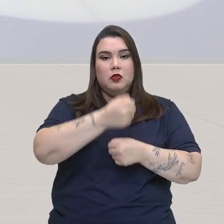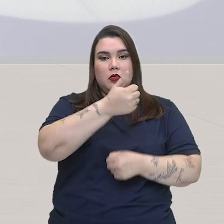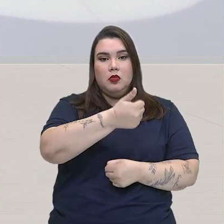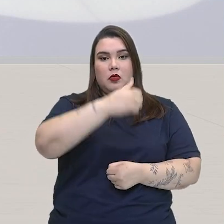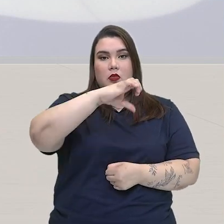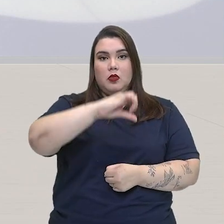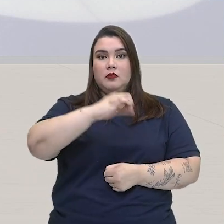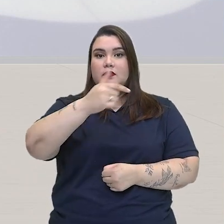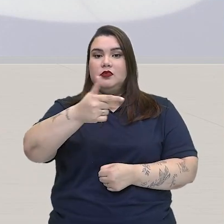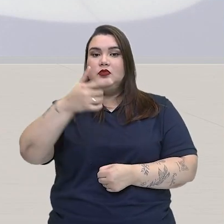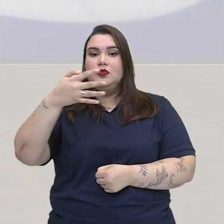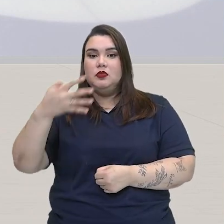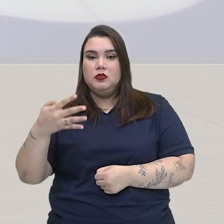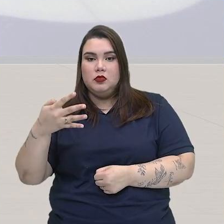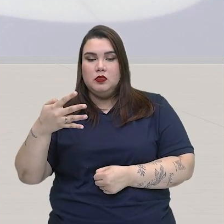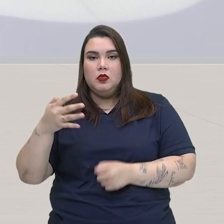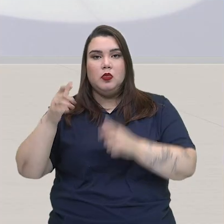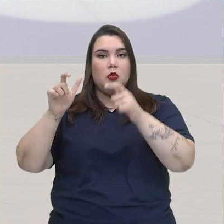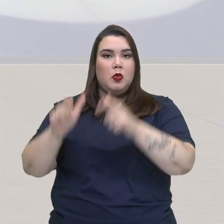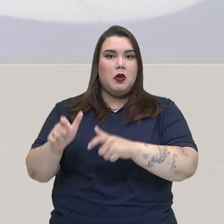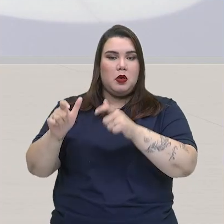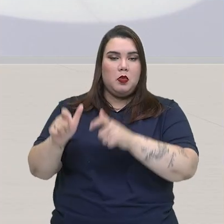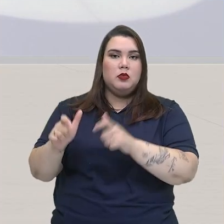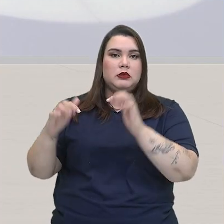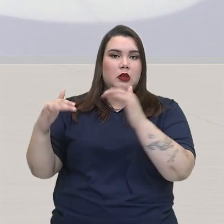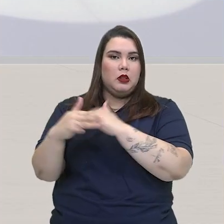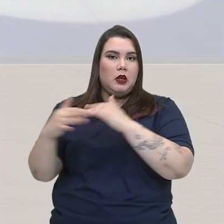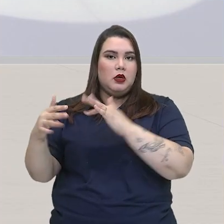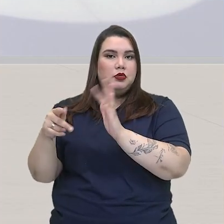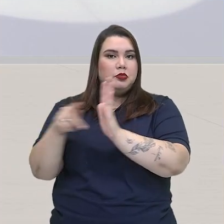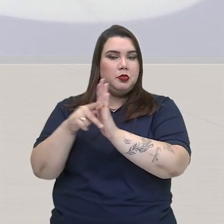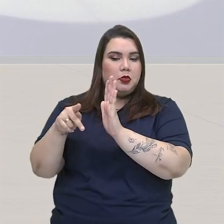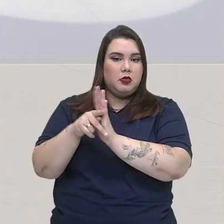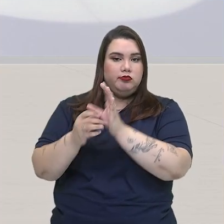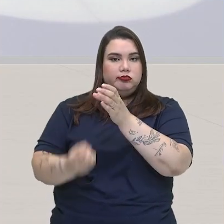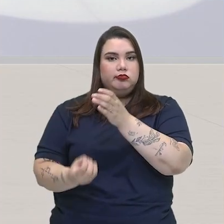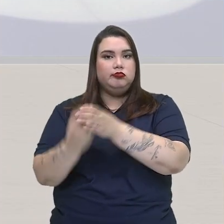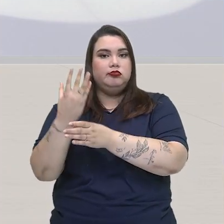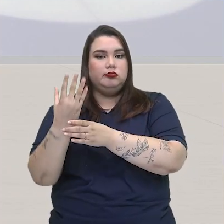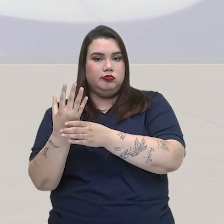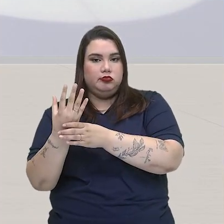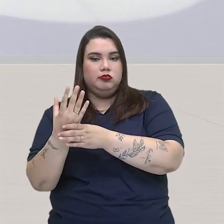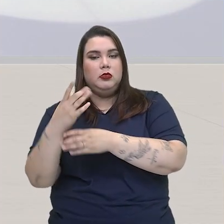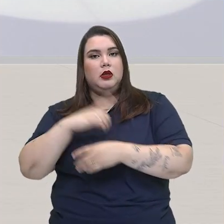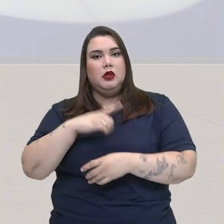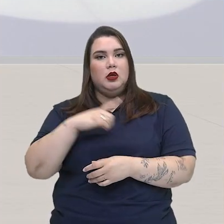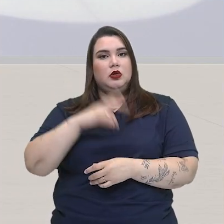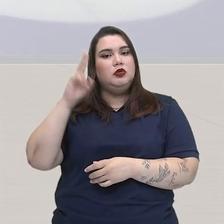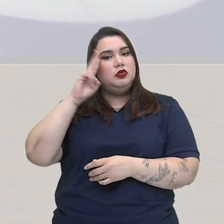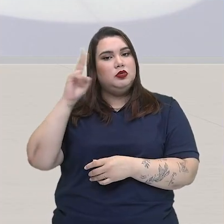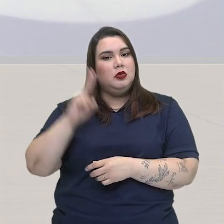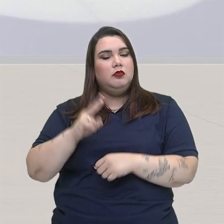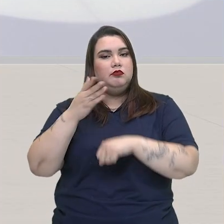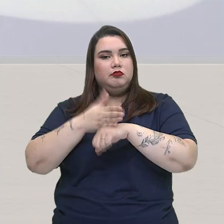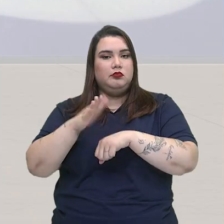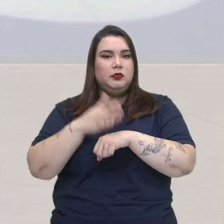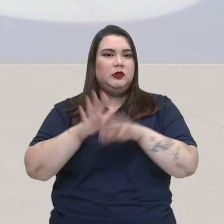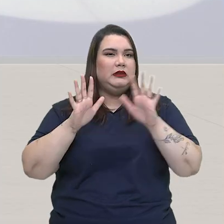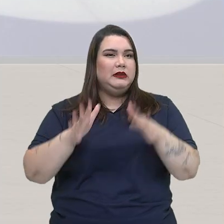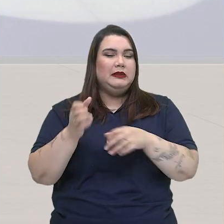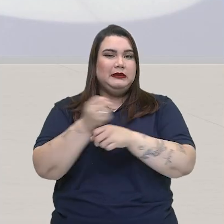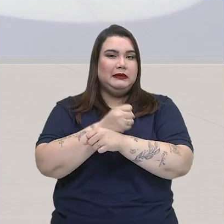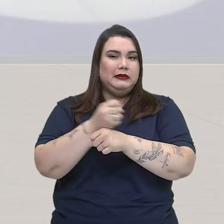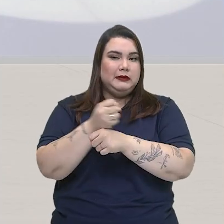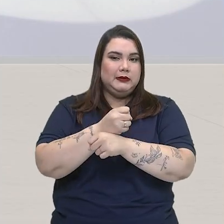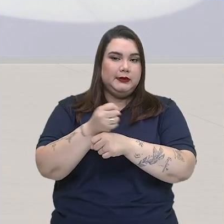Chamonix, tá certo? Então, o curling tem uma história também e já é praticado há bastante tempo. Falando um pouquinho